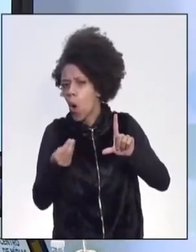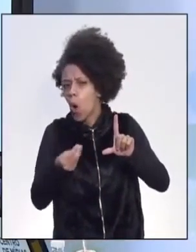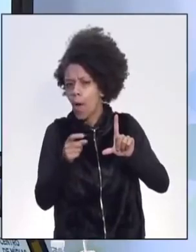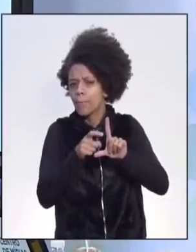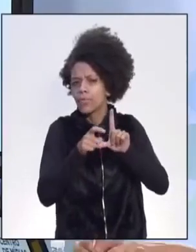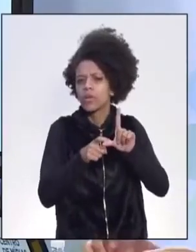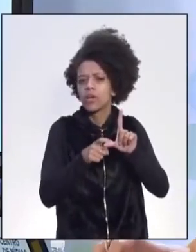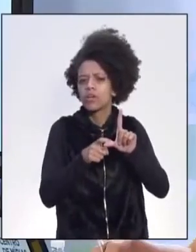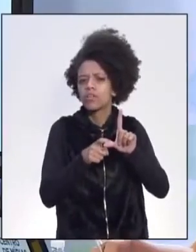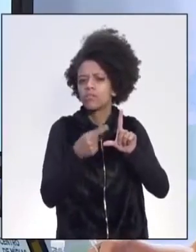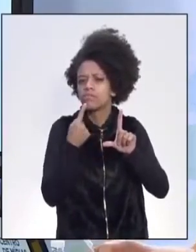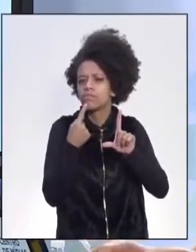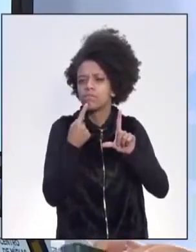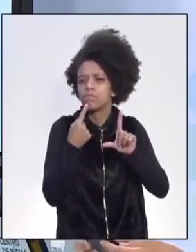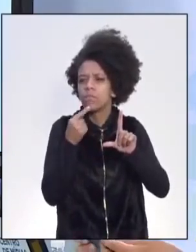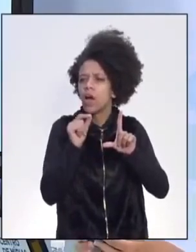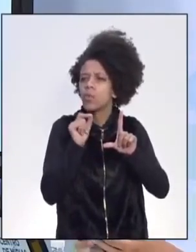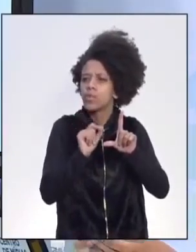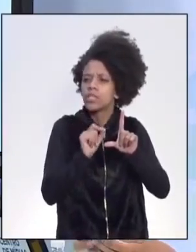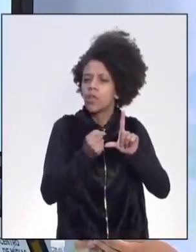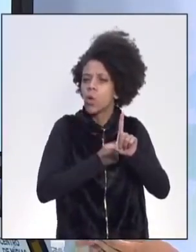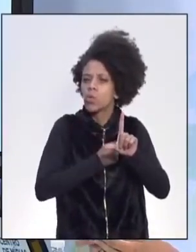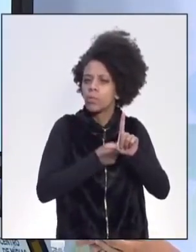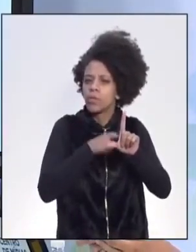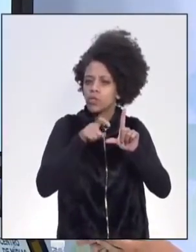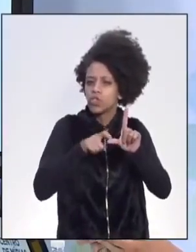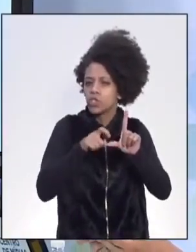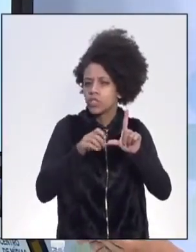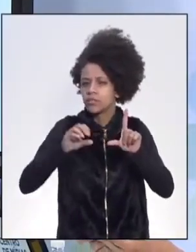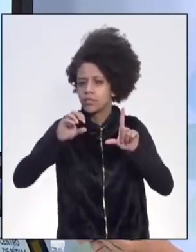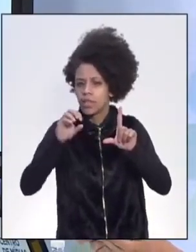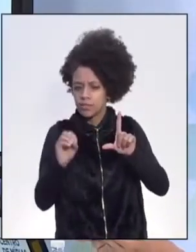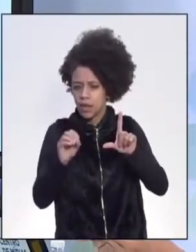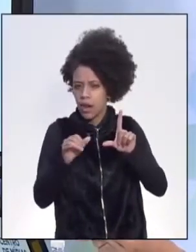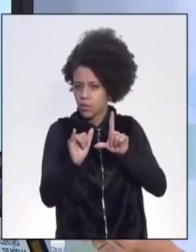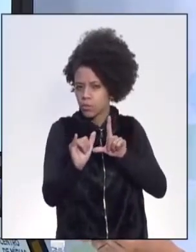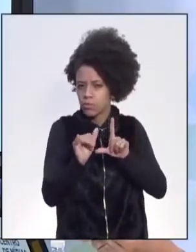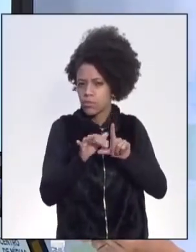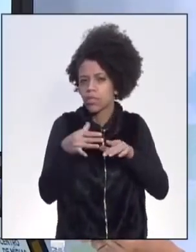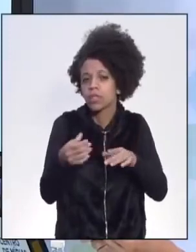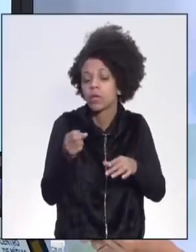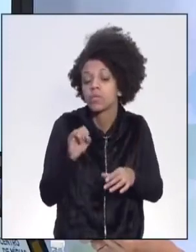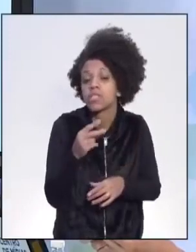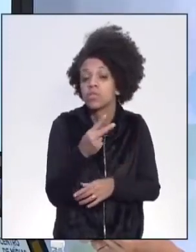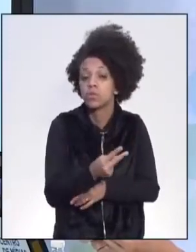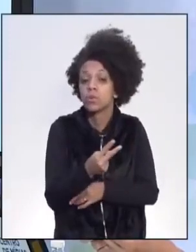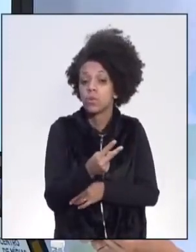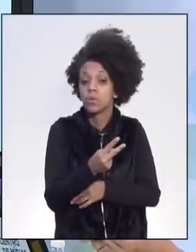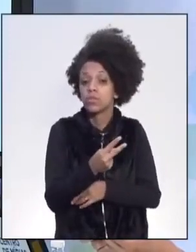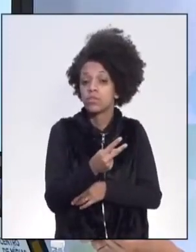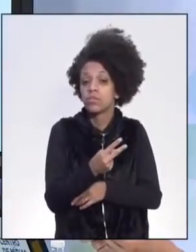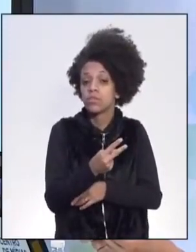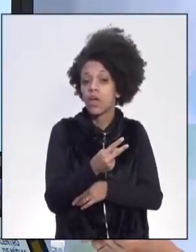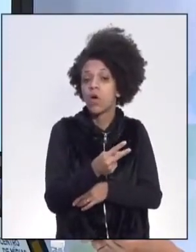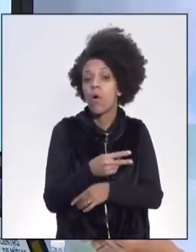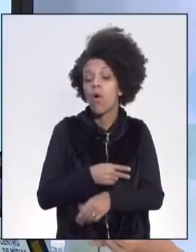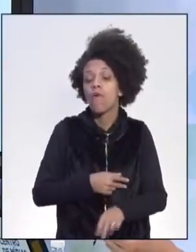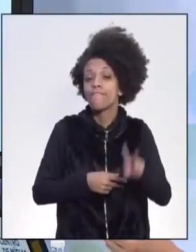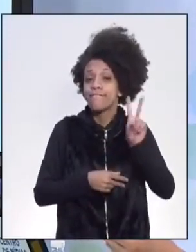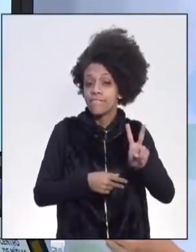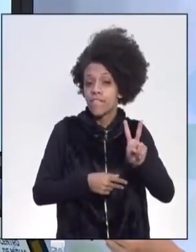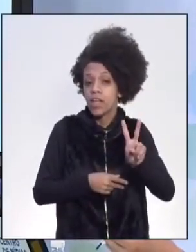eixo X? É aquele que tem um número para X e é zerado no Y. Então, se ele está no 2, o nosso vértice tem